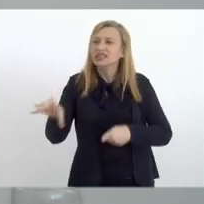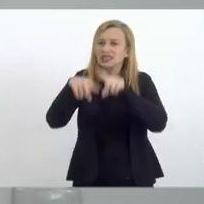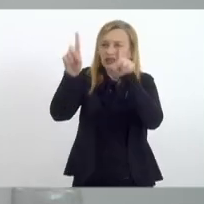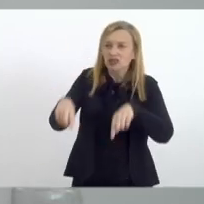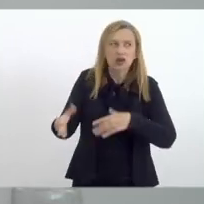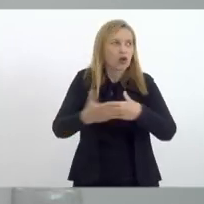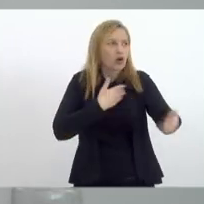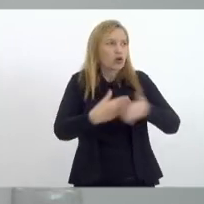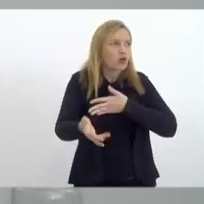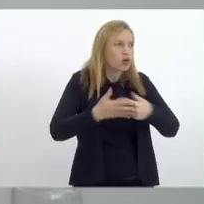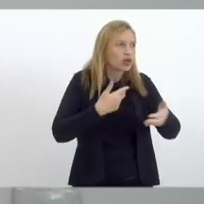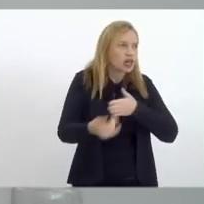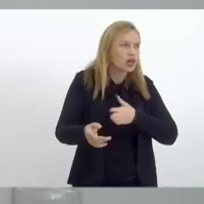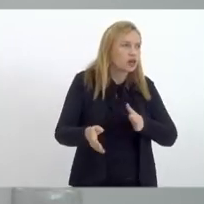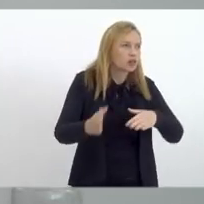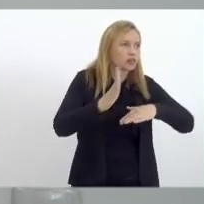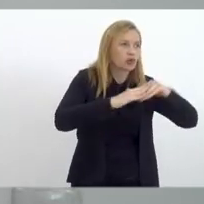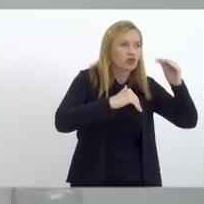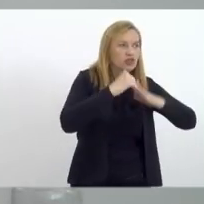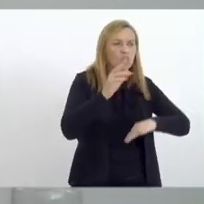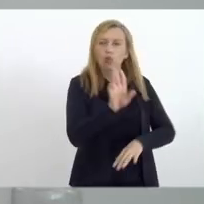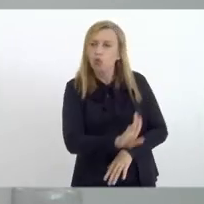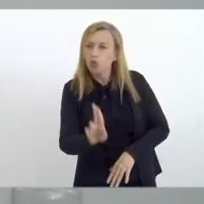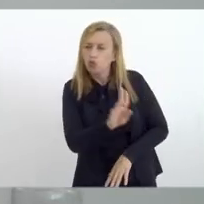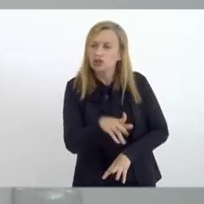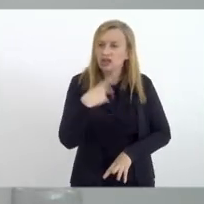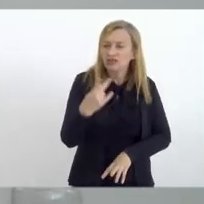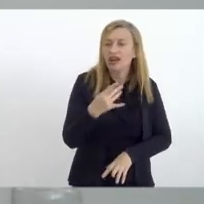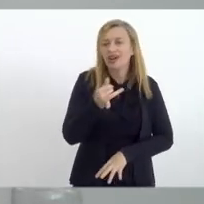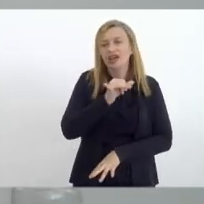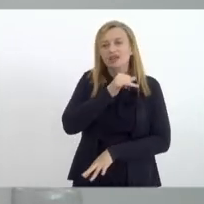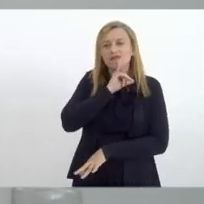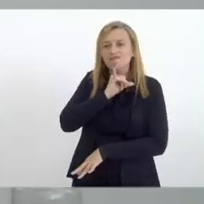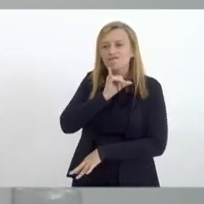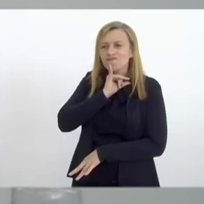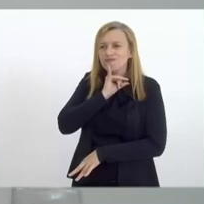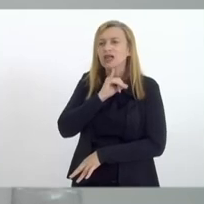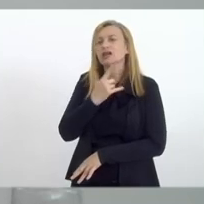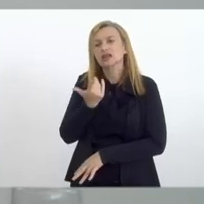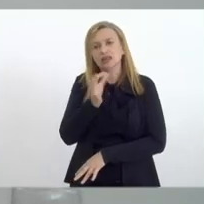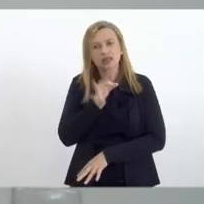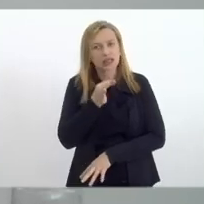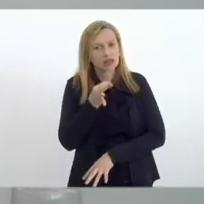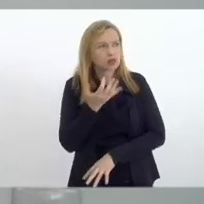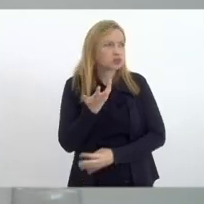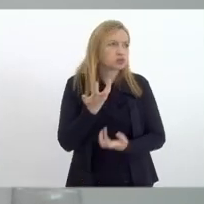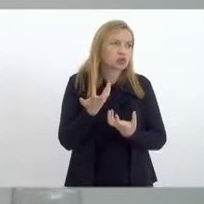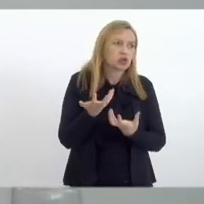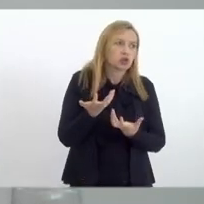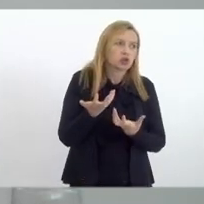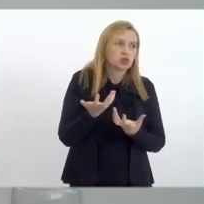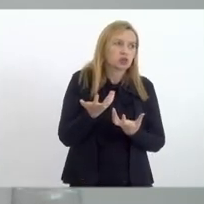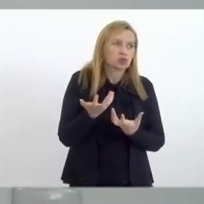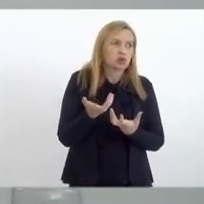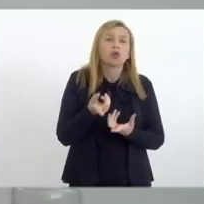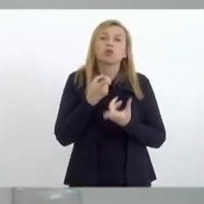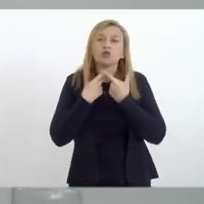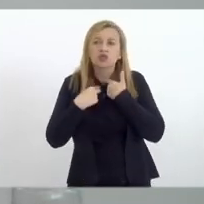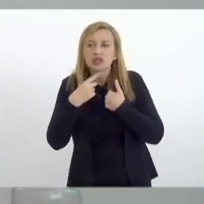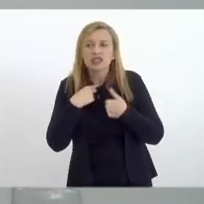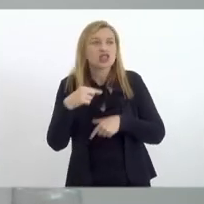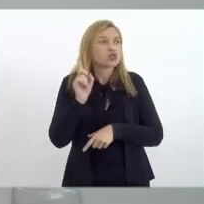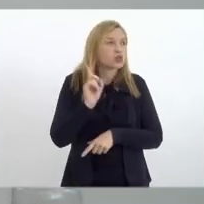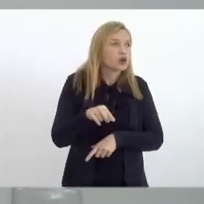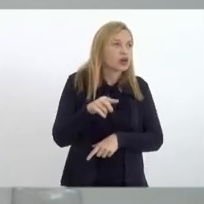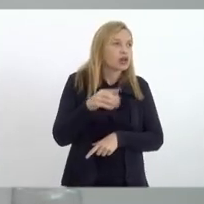qualquer carreira que quisesse fazer uso da palavra. E, infelizmente, a constatação que faço, obviamente que eu não queria... O meu desejo era esse, mas eu